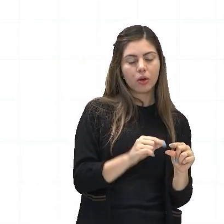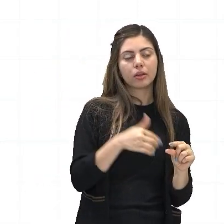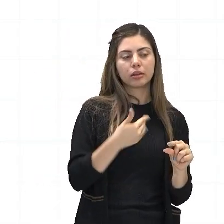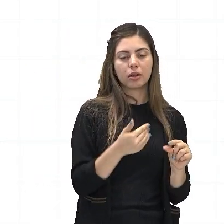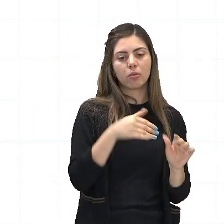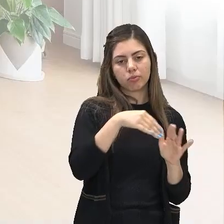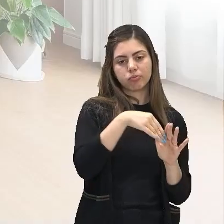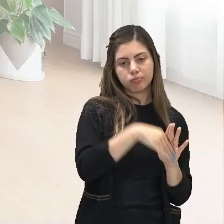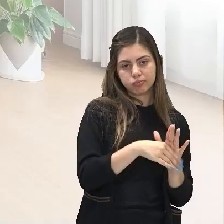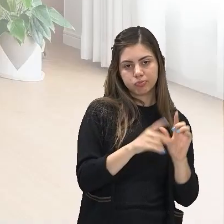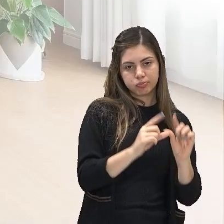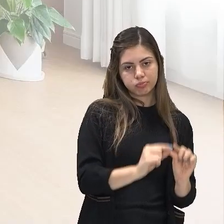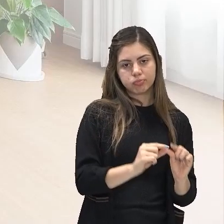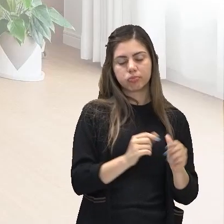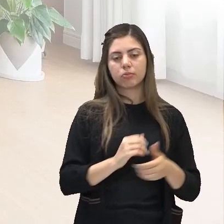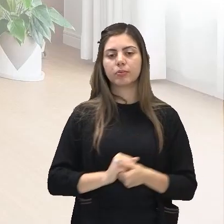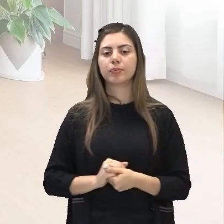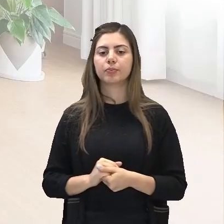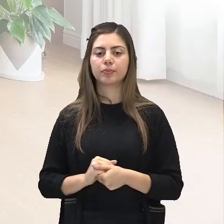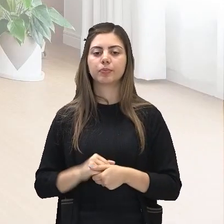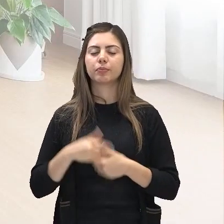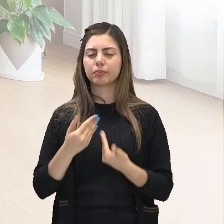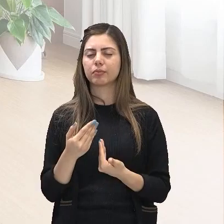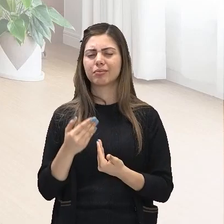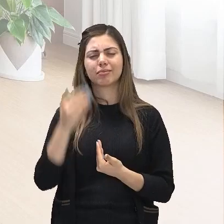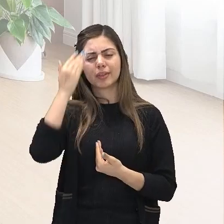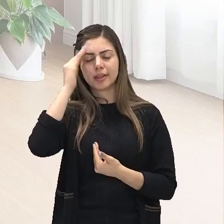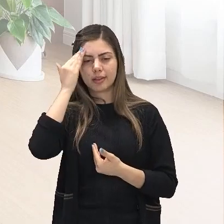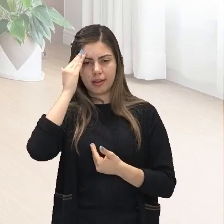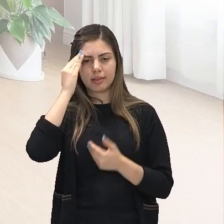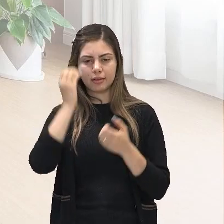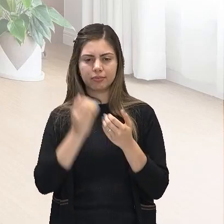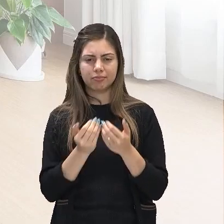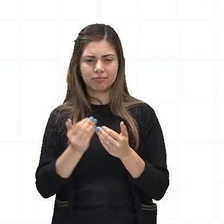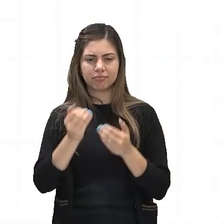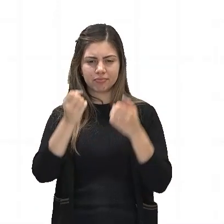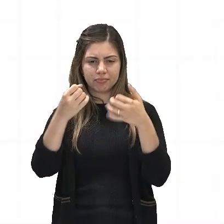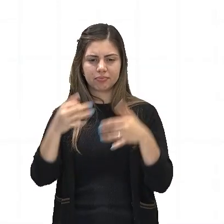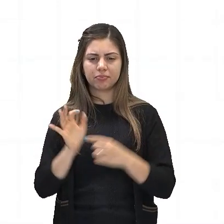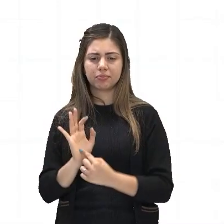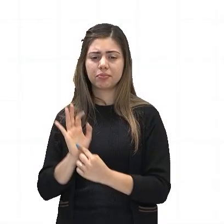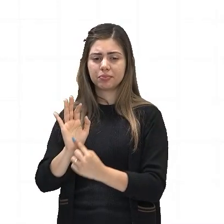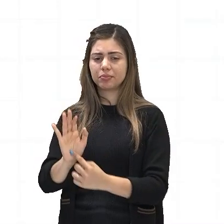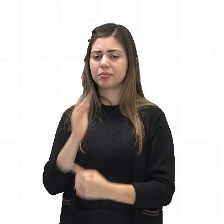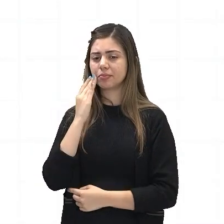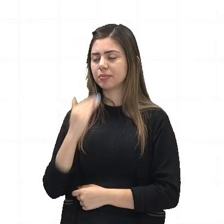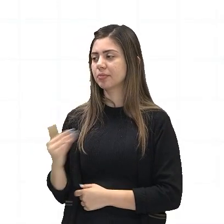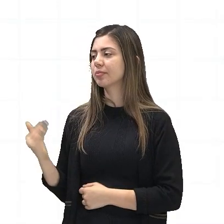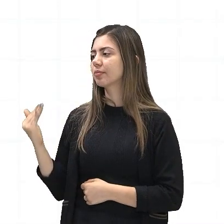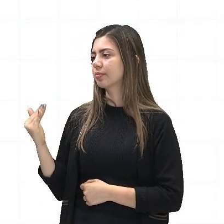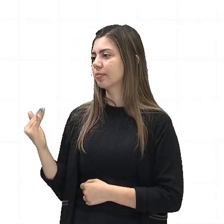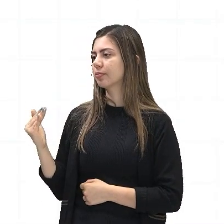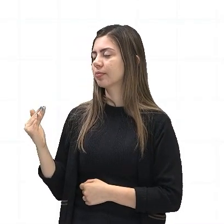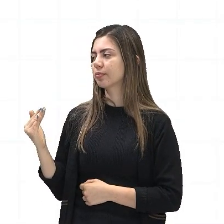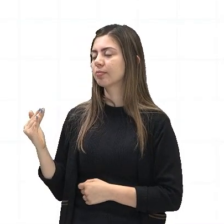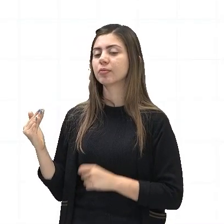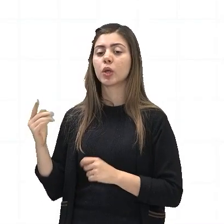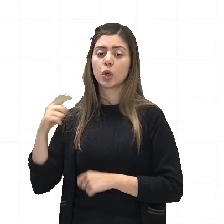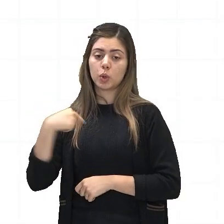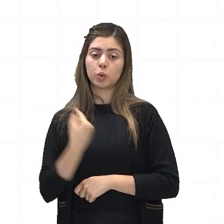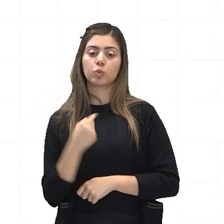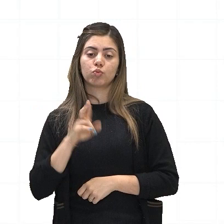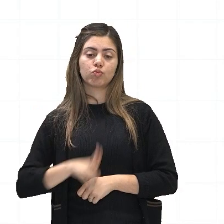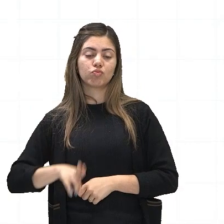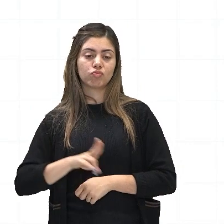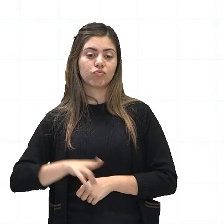ele vai consumir. Para a gente entender melhor, né, a gente vai observar aí na nossa outra imagem um aparelho que a gente costuma utilizar aí no